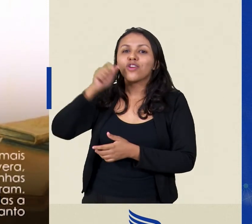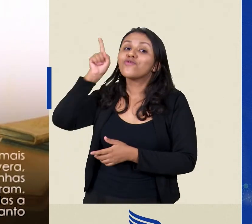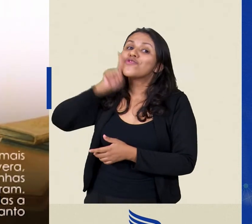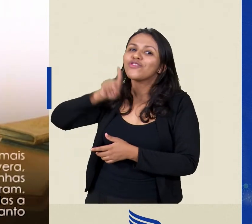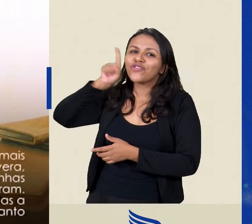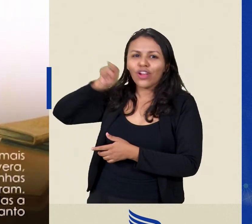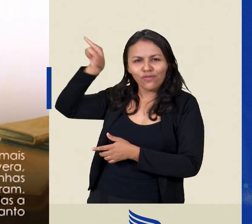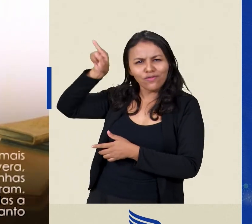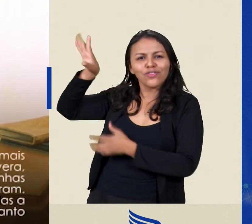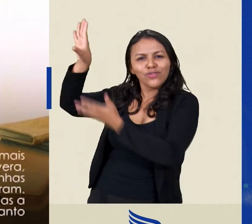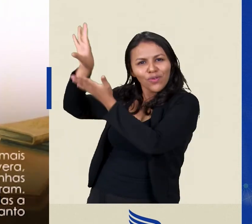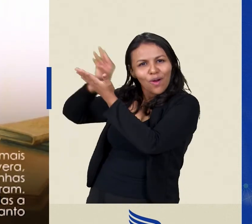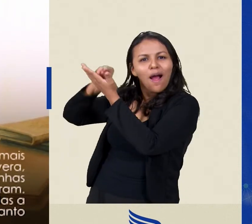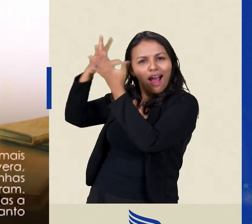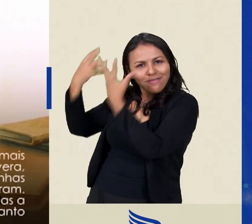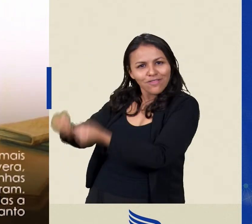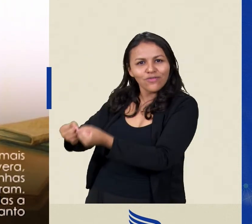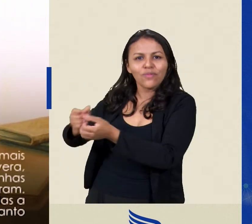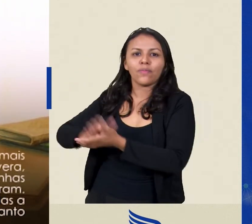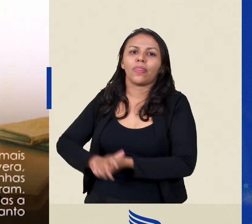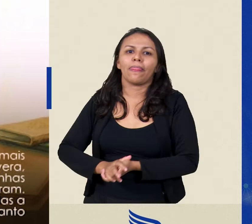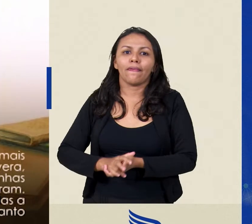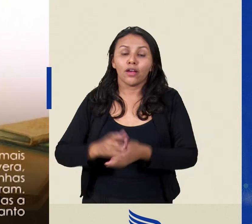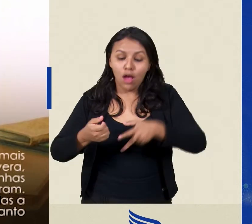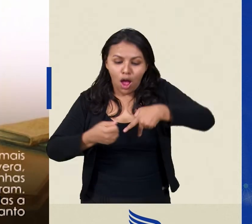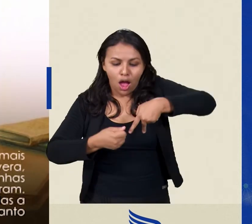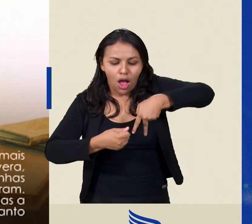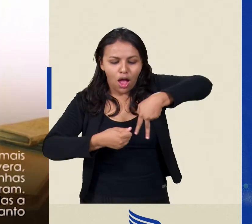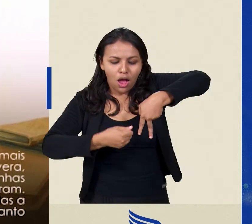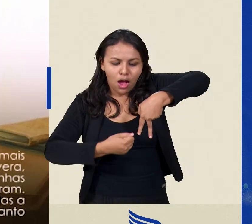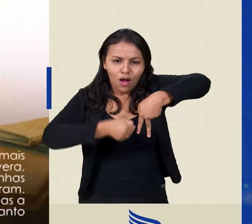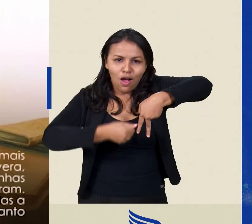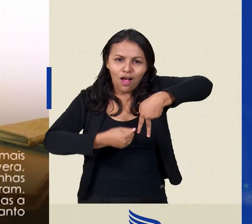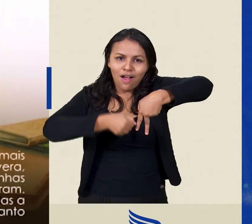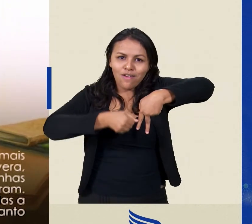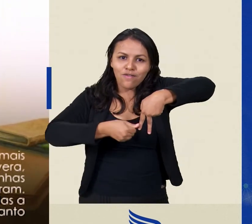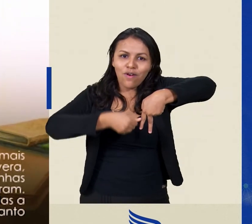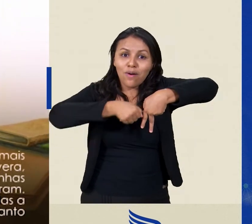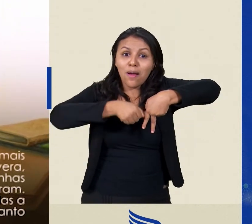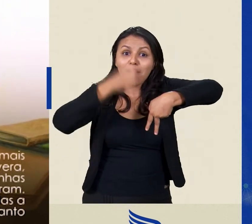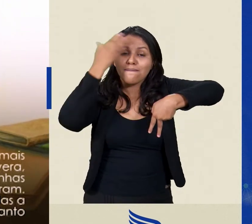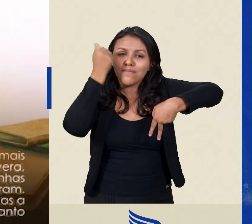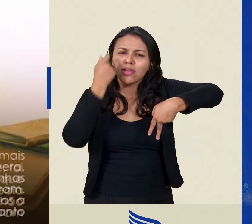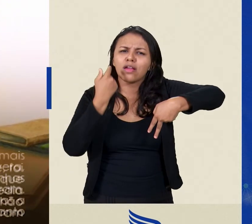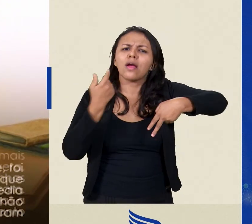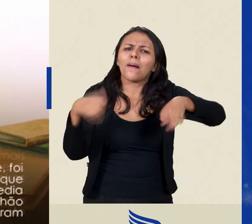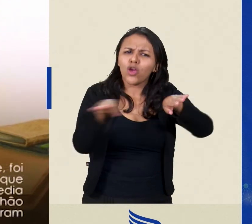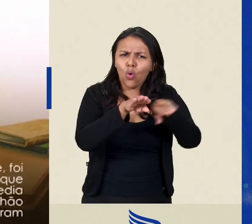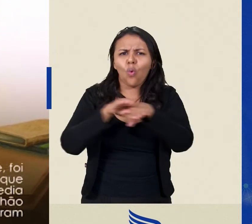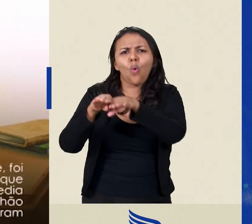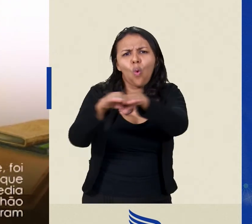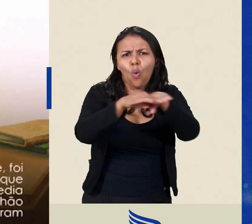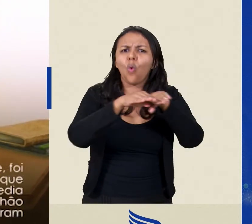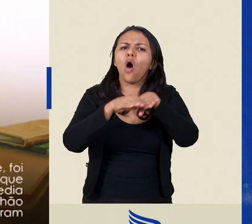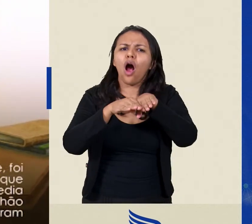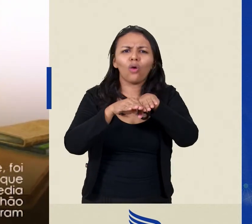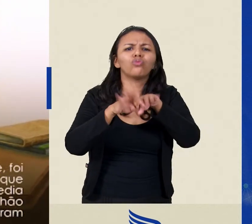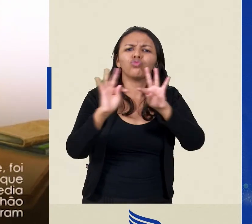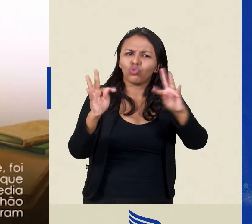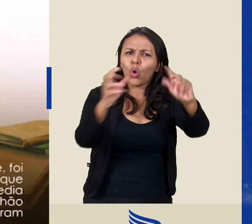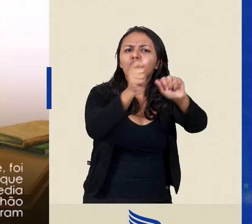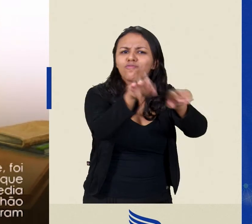adotaram, e ao surgir a questão das polegadas, a fim de assegurar uniformidade quanto ao comprimento em toda